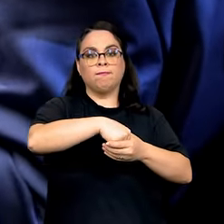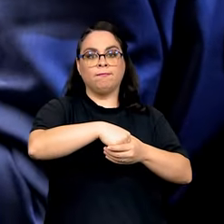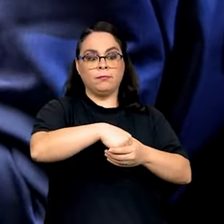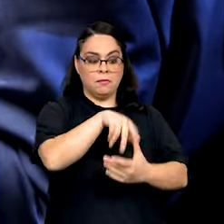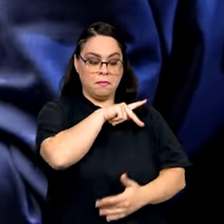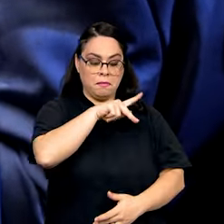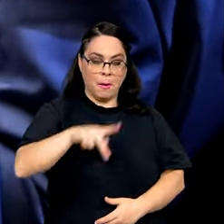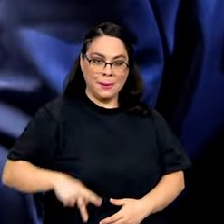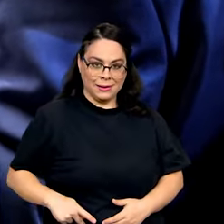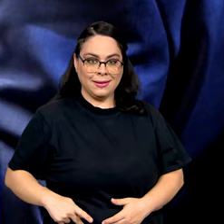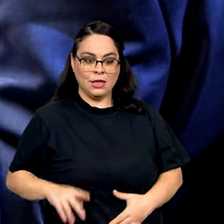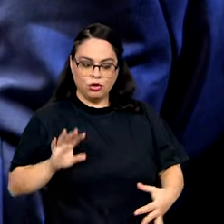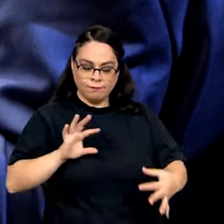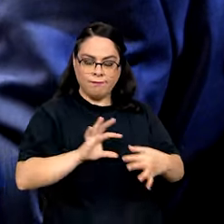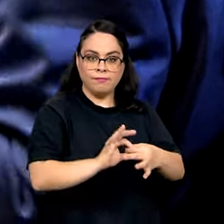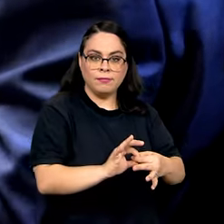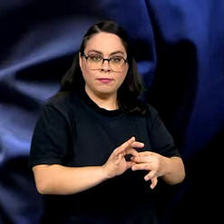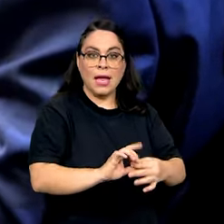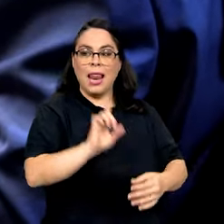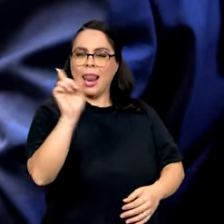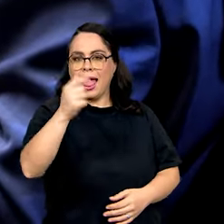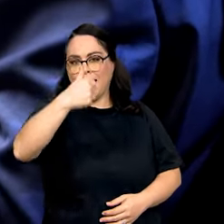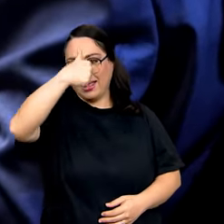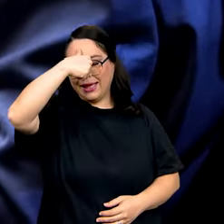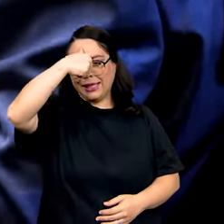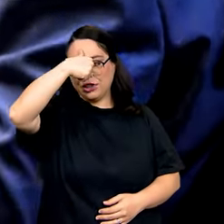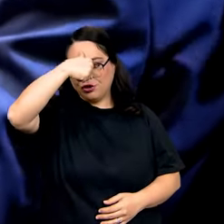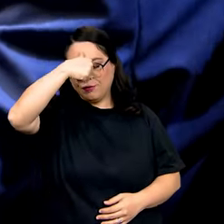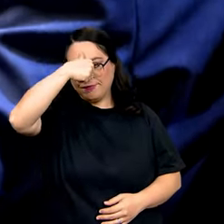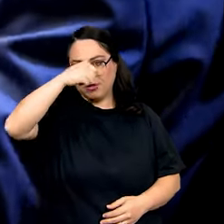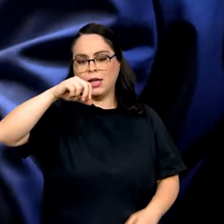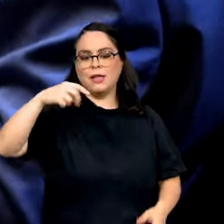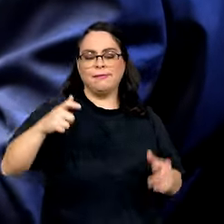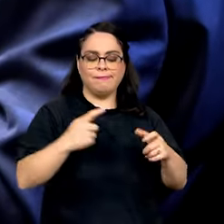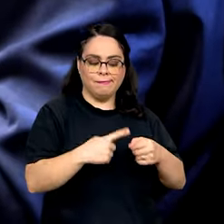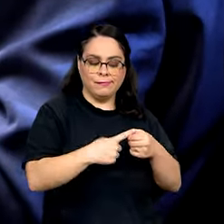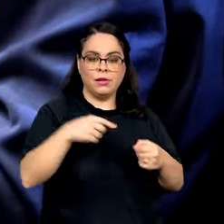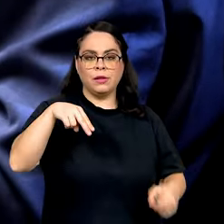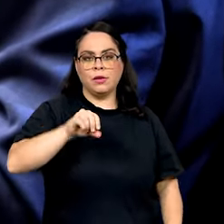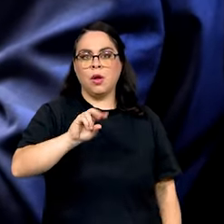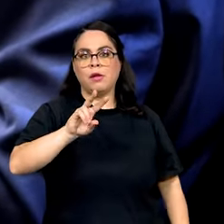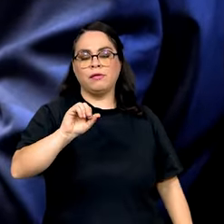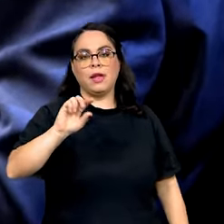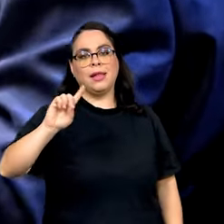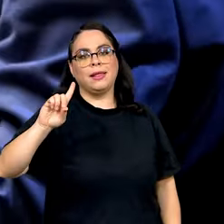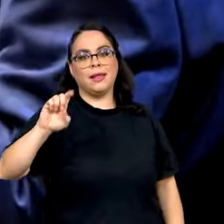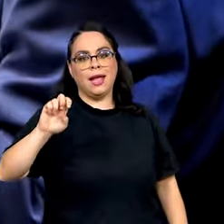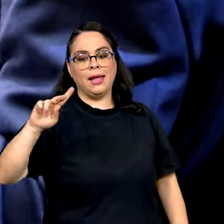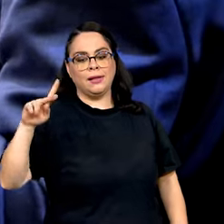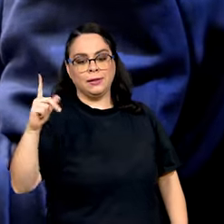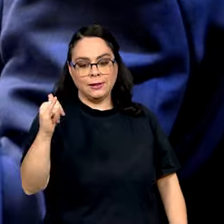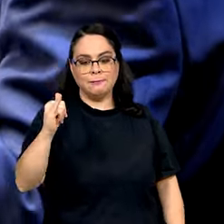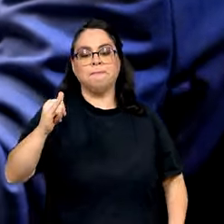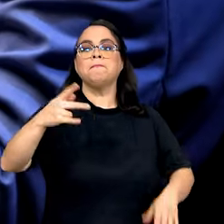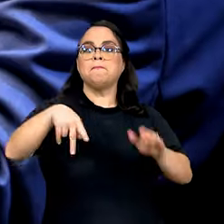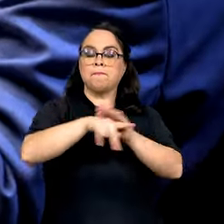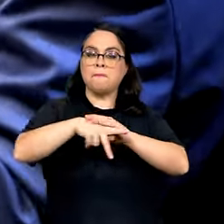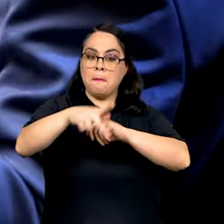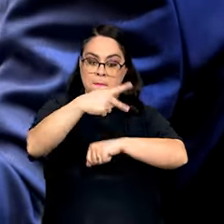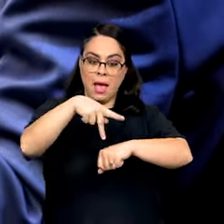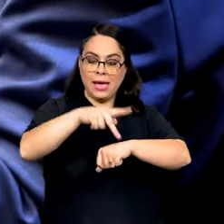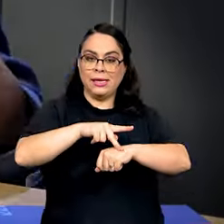vai aa ume e em Nova Deli na Índia a presidência do G20 os países como você